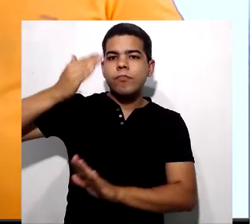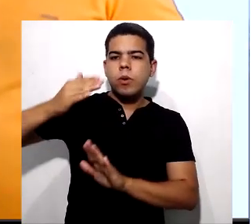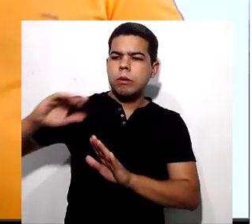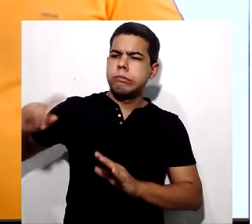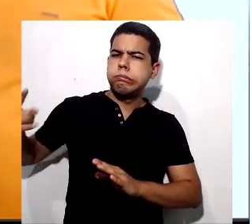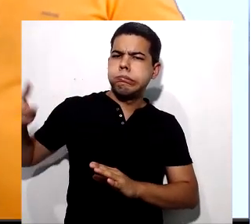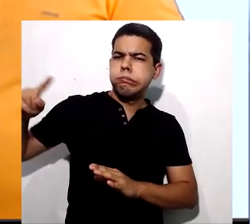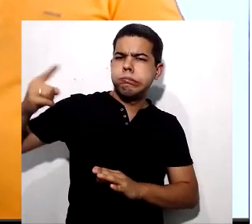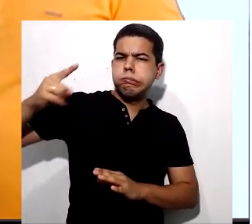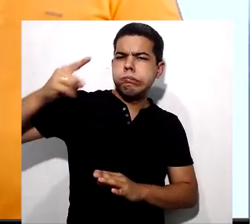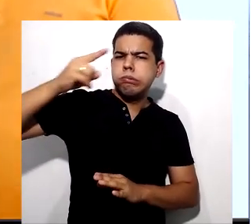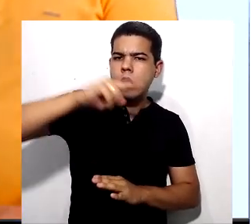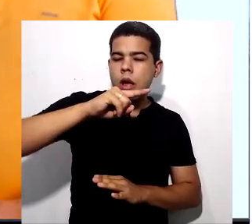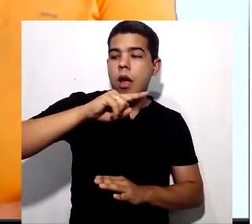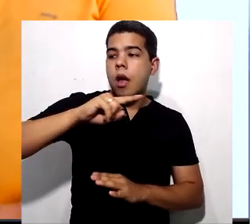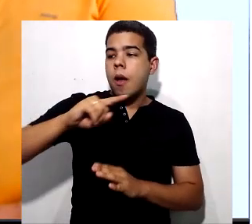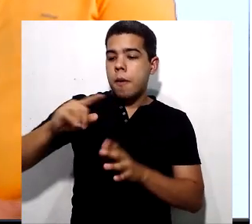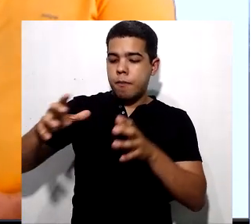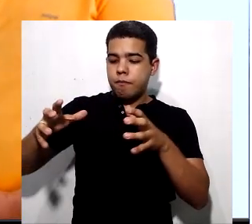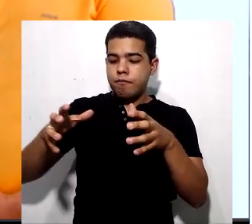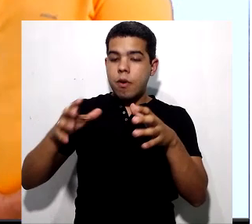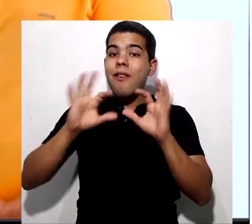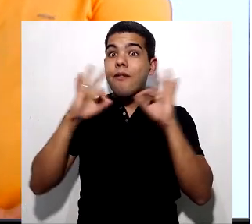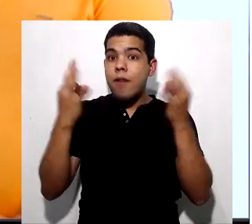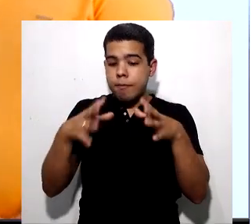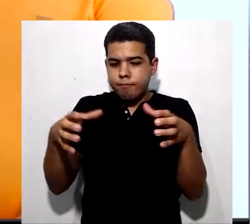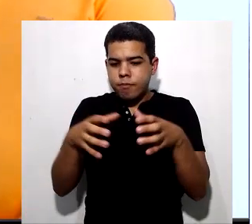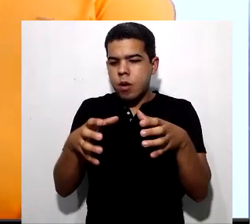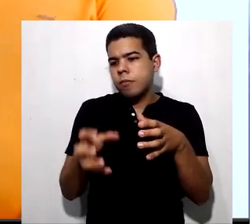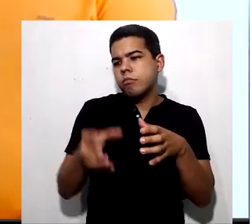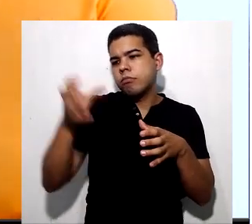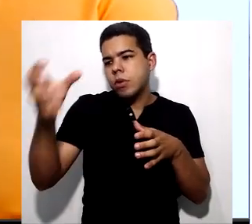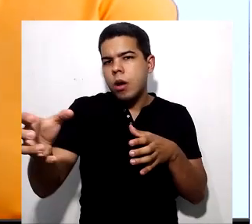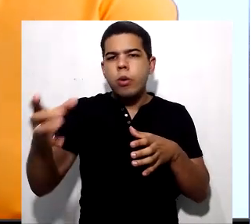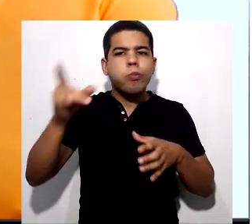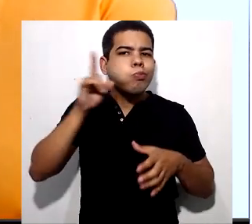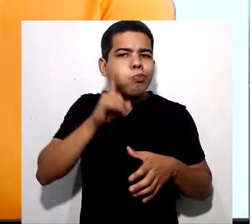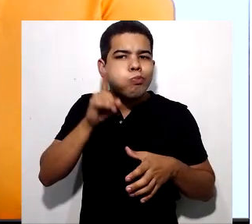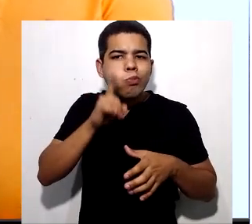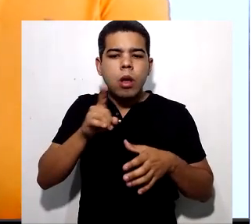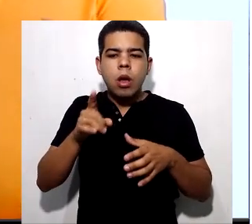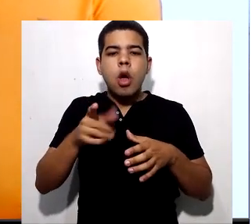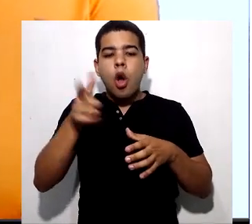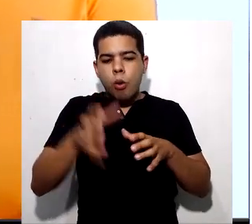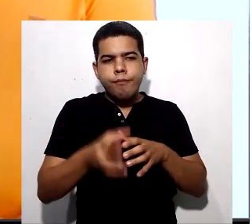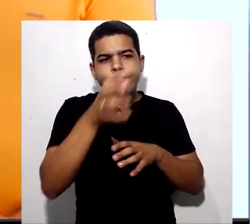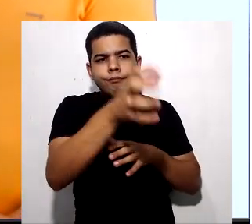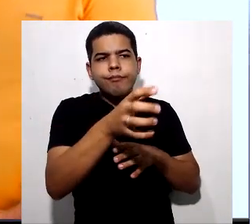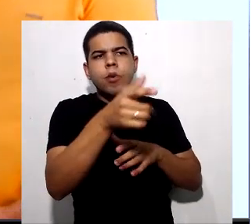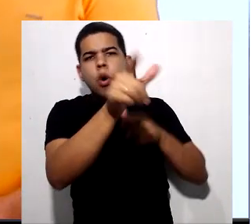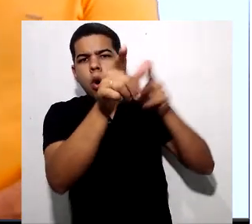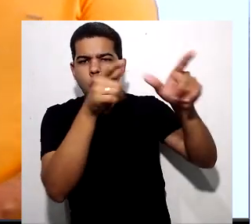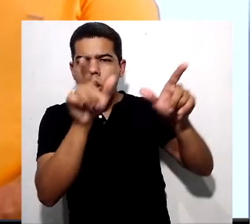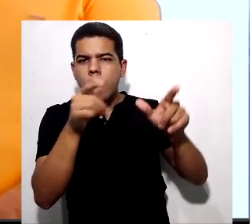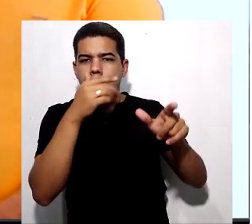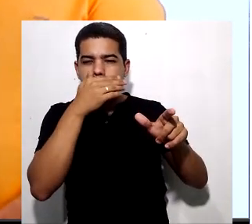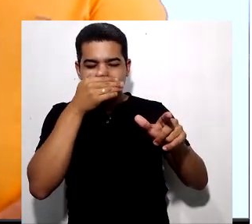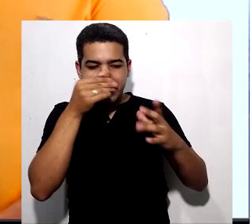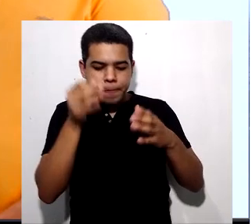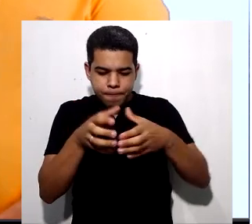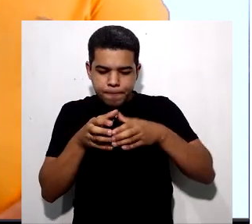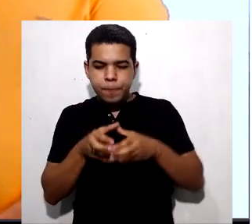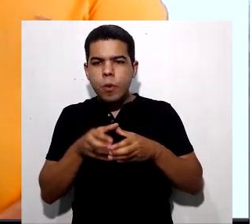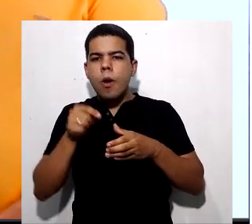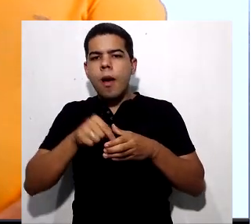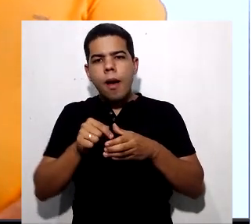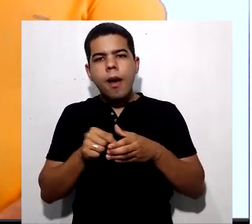Ucrânia, parte da família vai para os Estados Unidos, outra parte vai para outros países, e a família materna dela vem ao